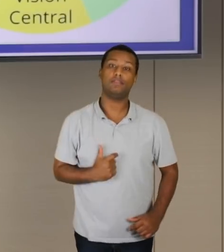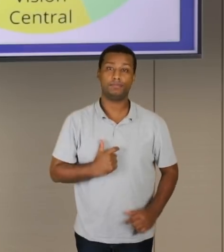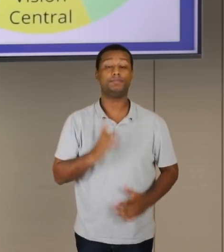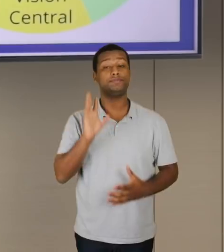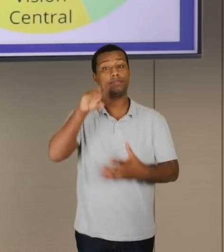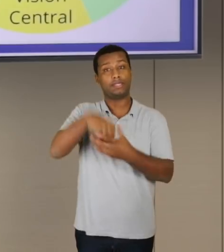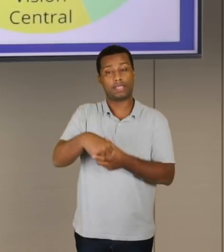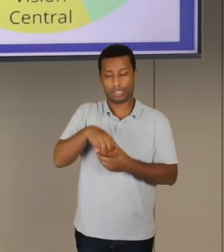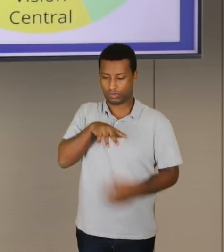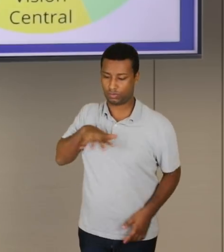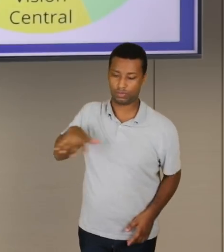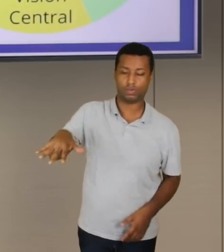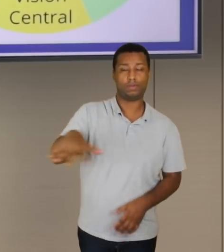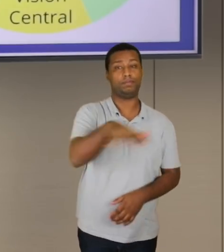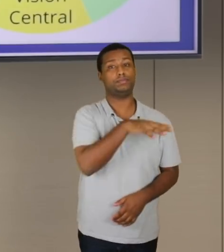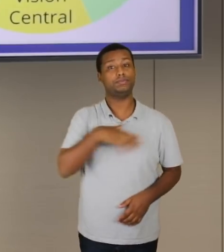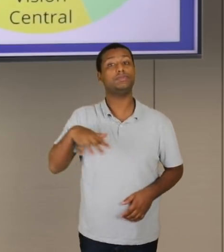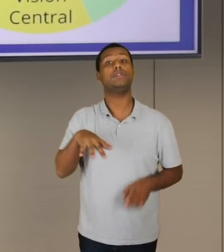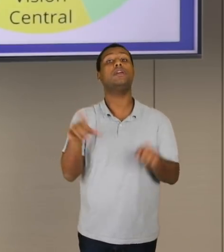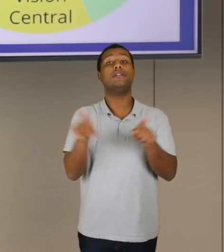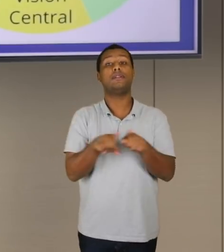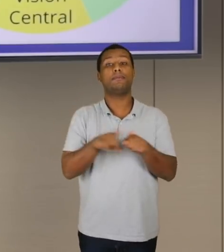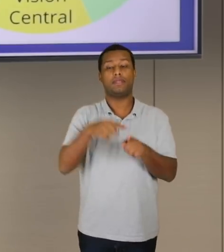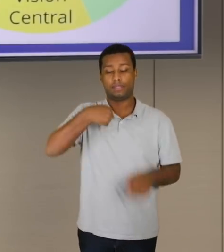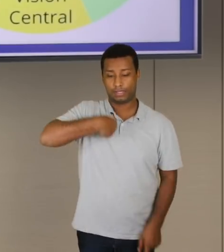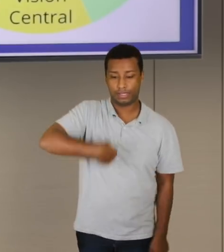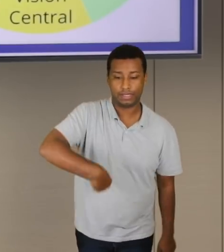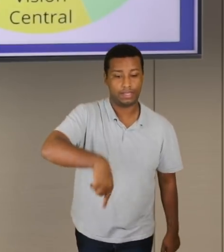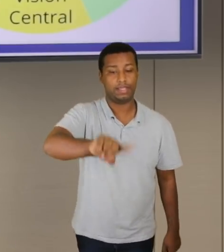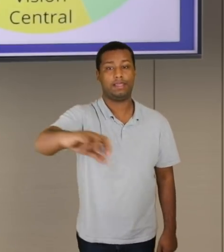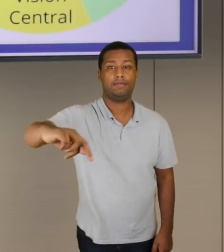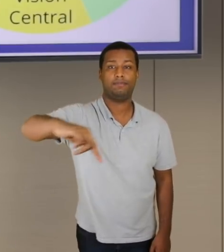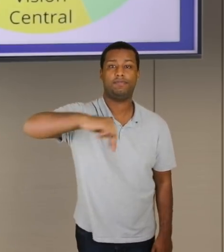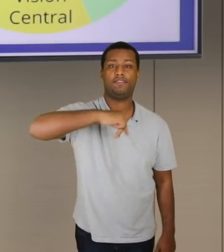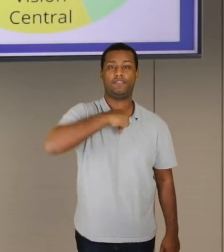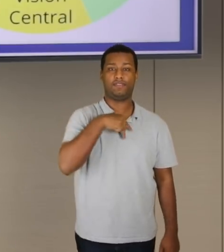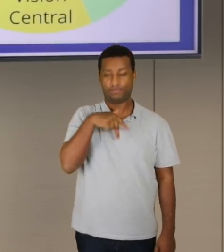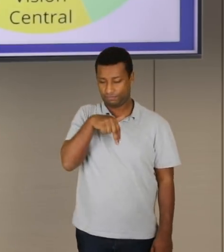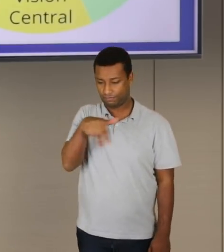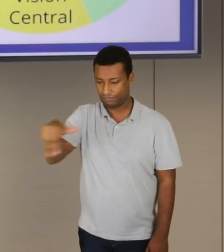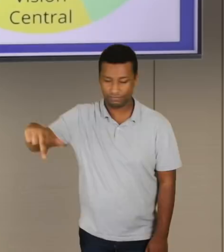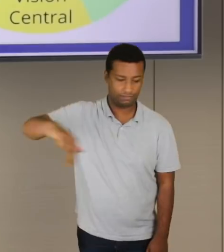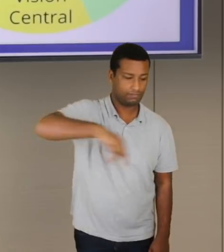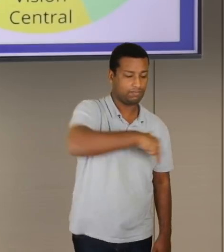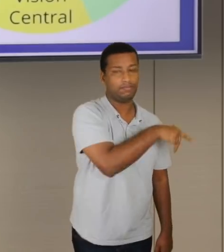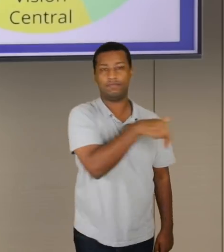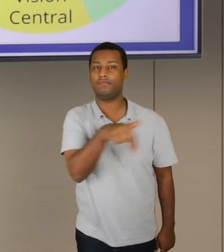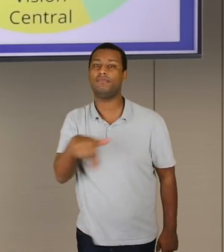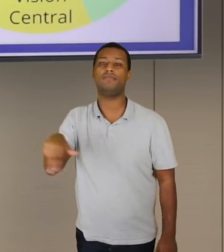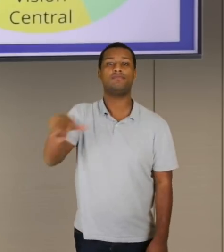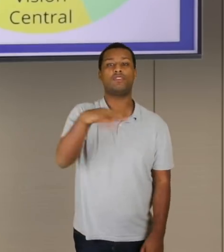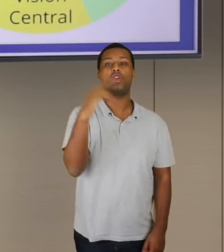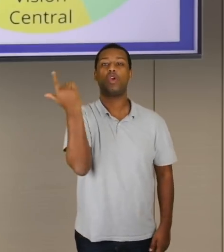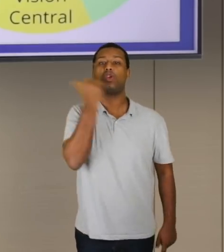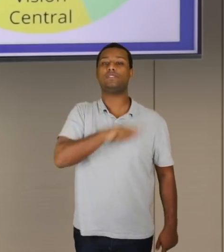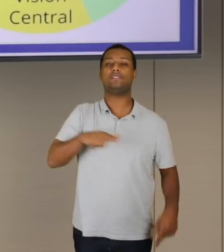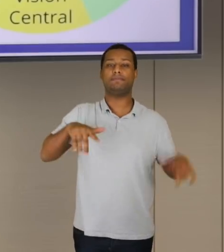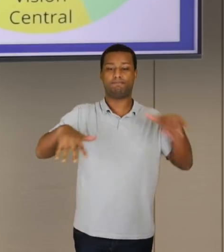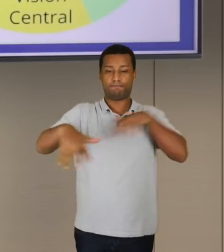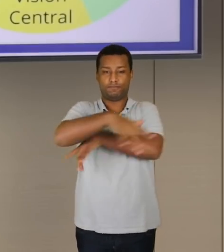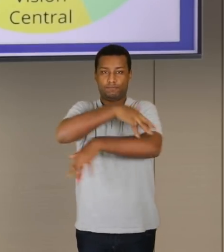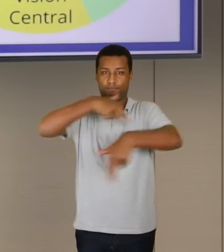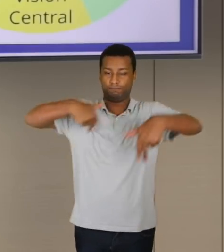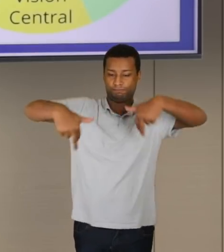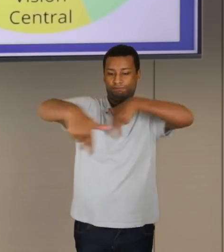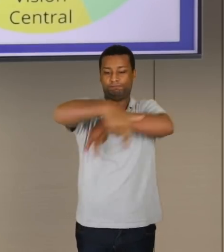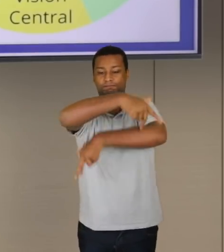importante? Para nossa segurança. Eu estou aqui atenta para frente. Se entra alguma coisa no meu campo